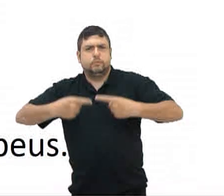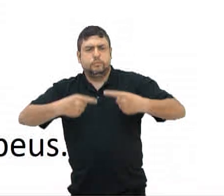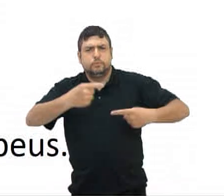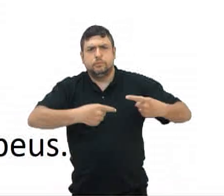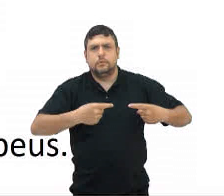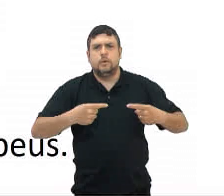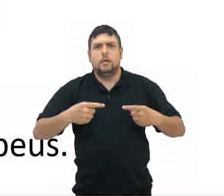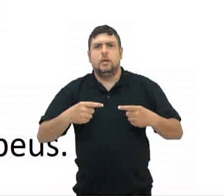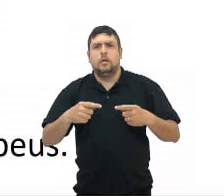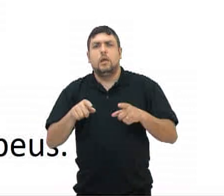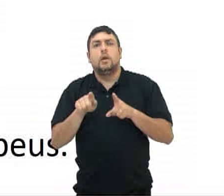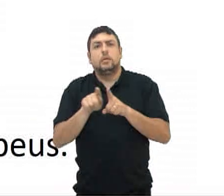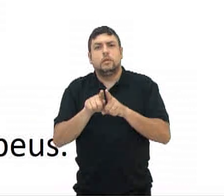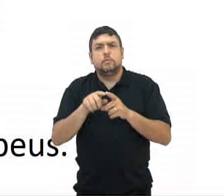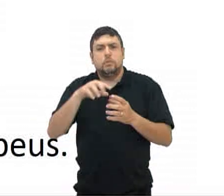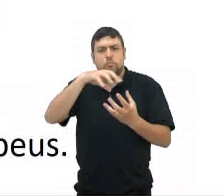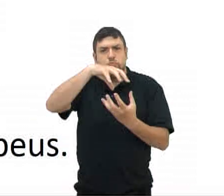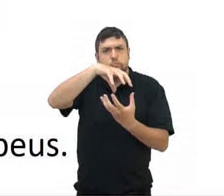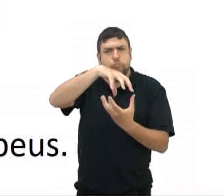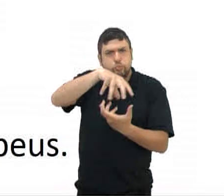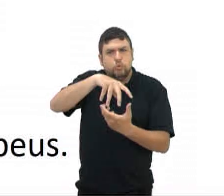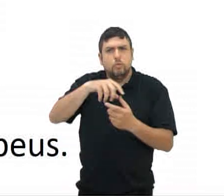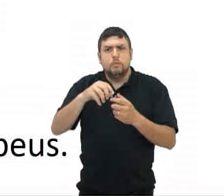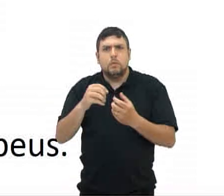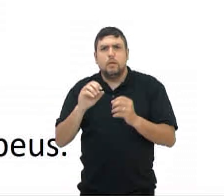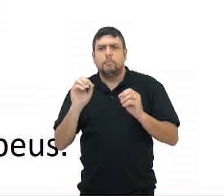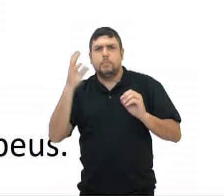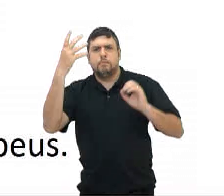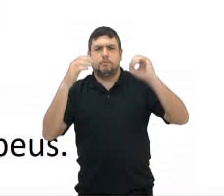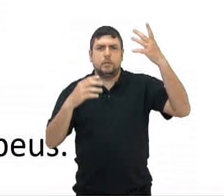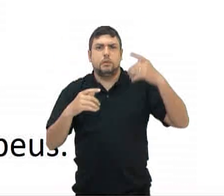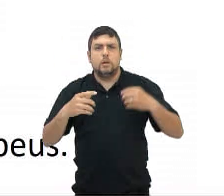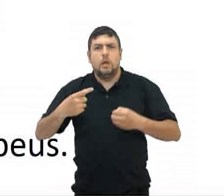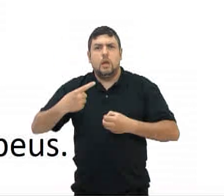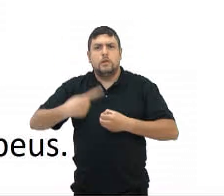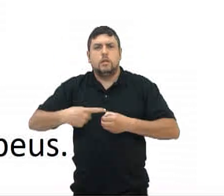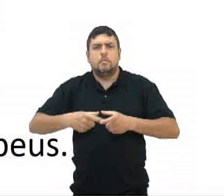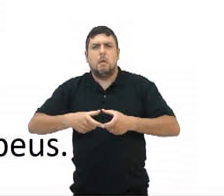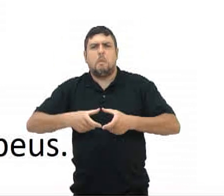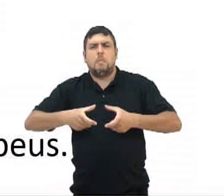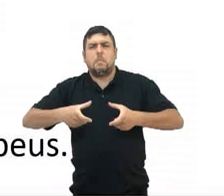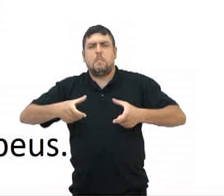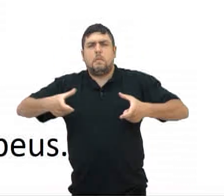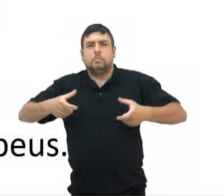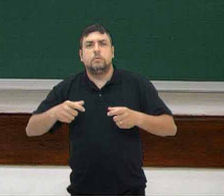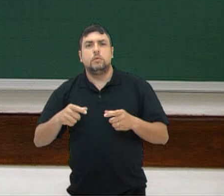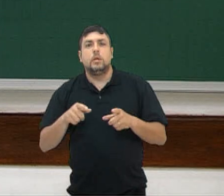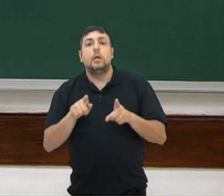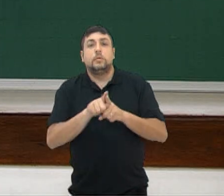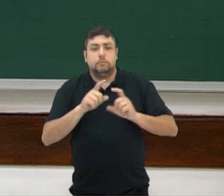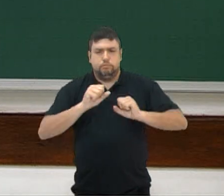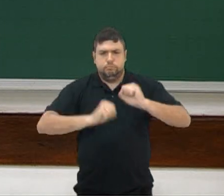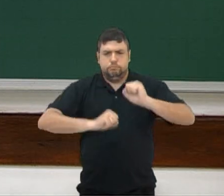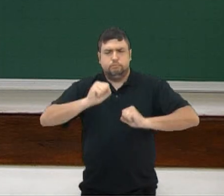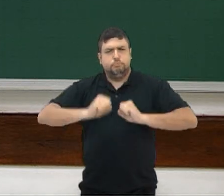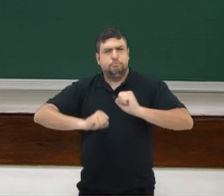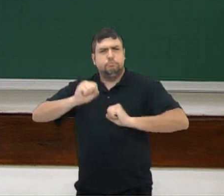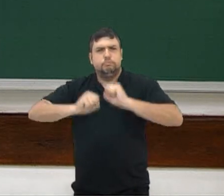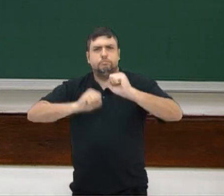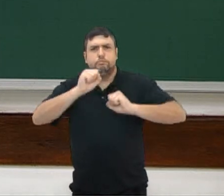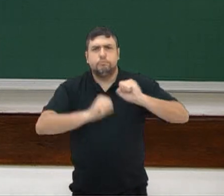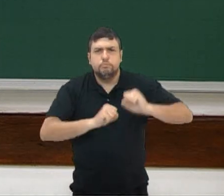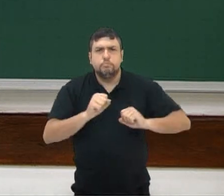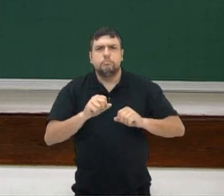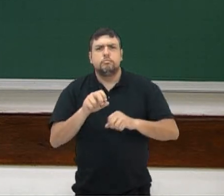uma série de mudanças do globo mesmo, né? As cidades passam a ficar maiores, começam a surgir as indústrias,